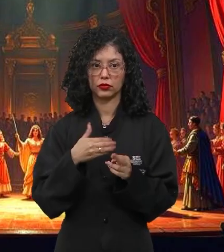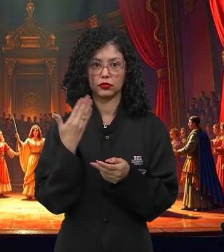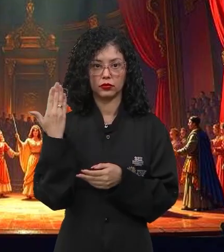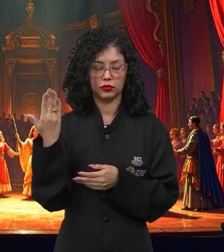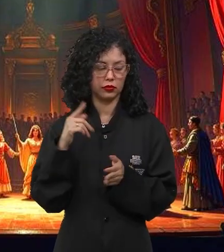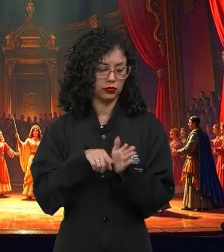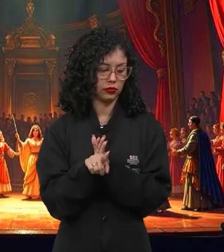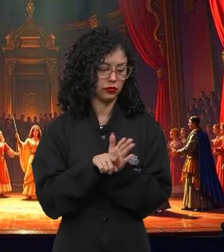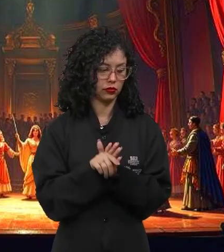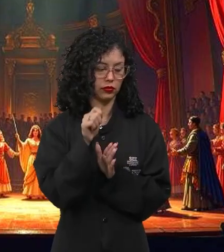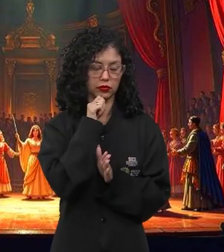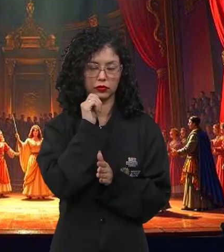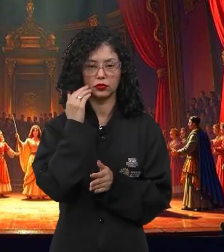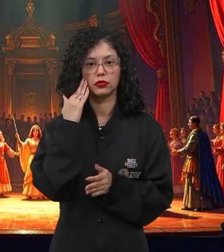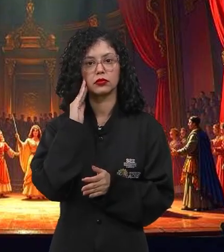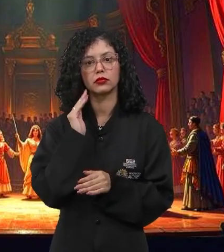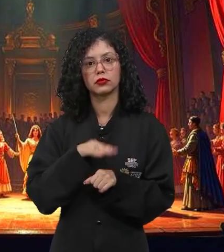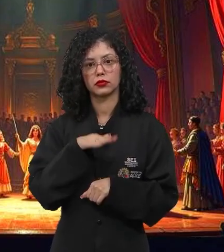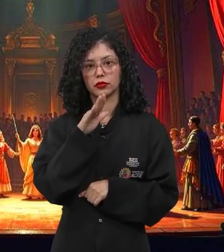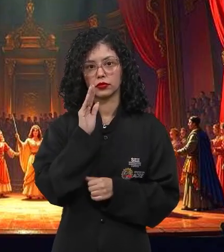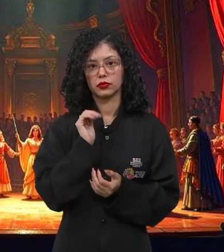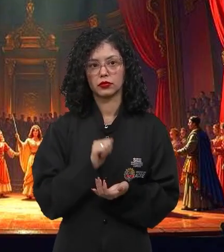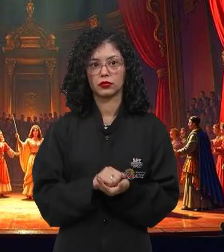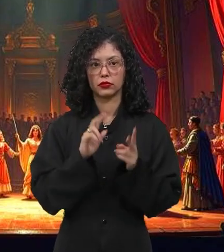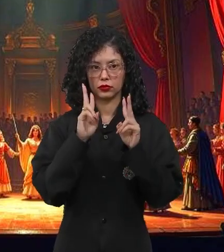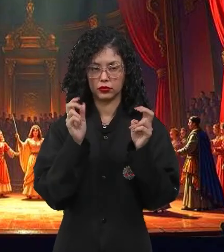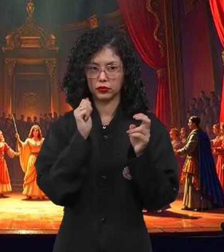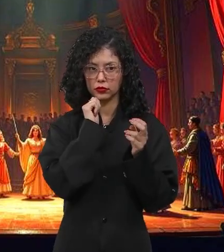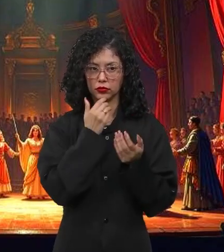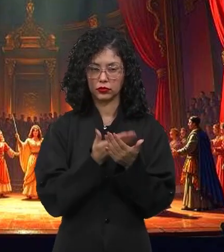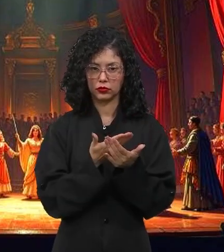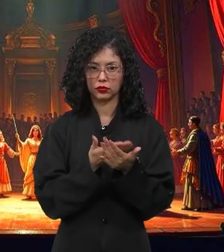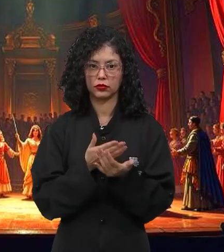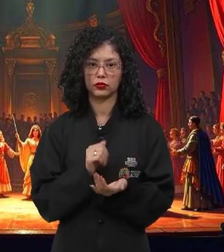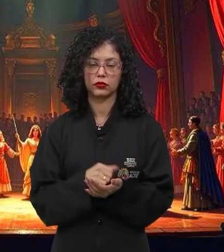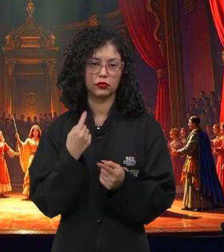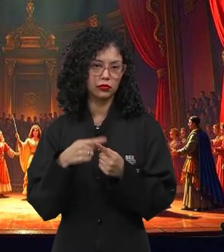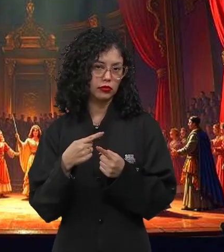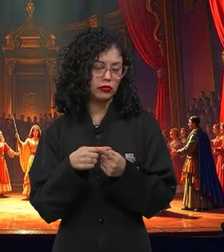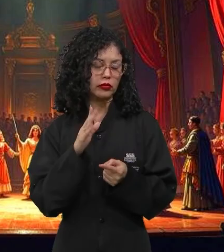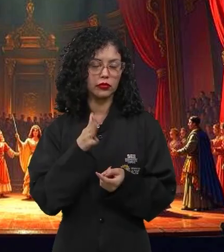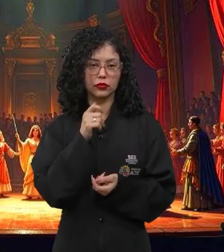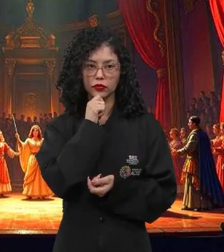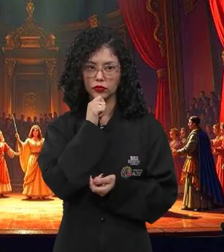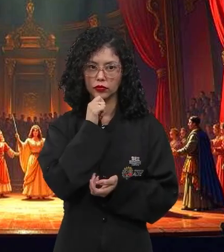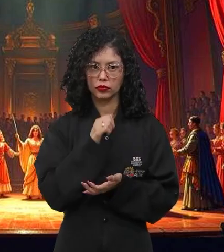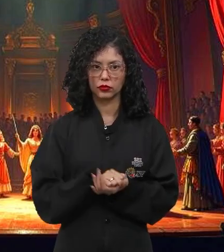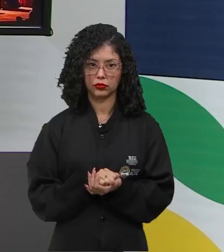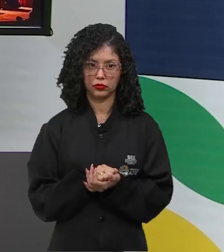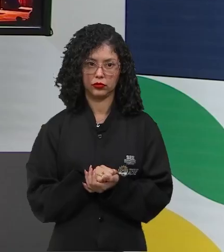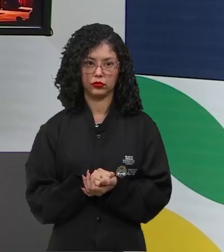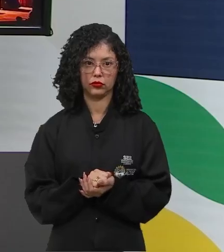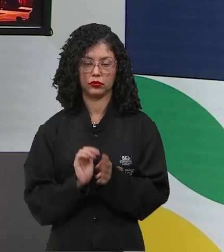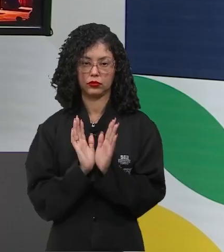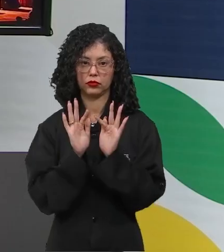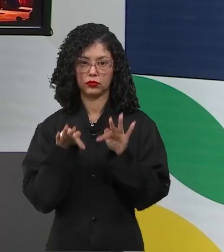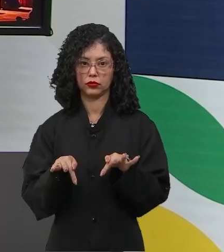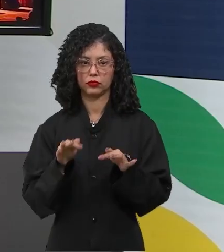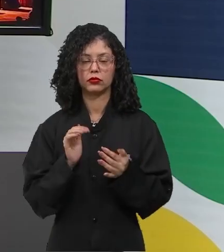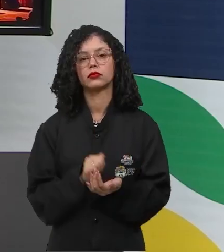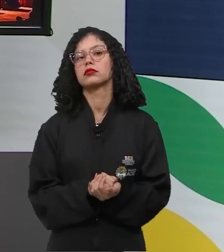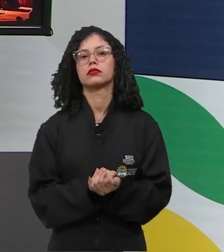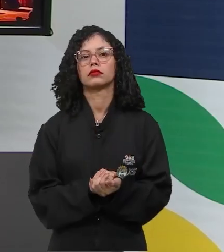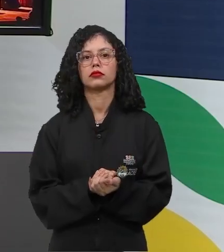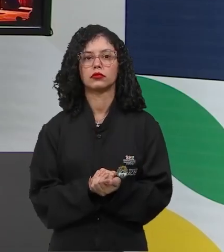poder pesquisar e entender um pouco mais sobre o tema da nossa aula. Porque a gente está finalizando a nossa aula de hoje, eu